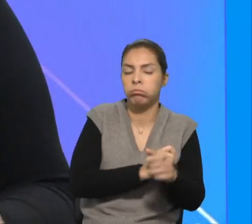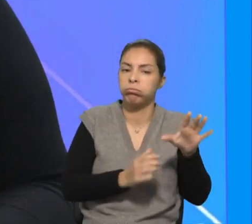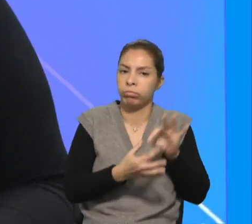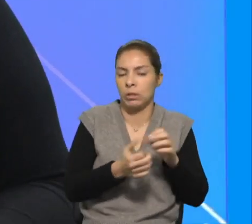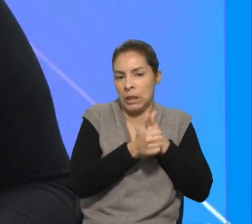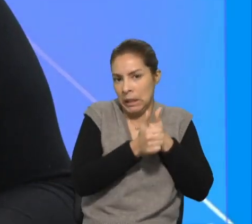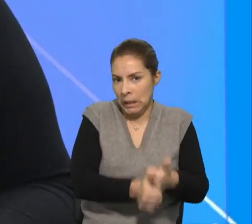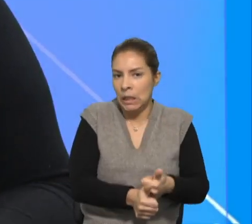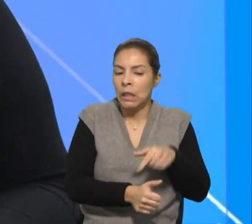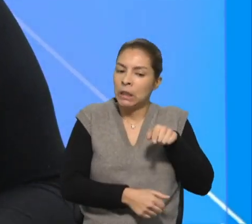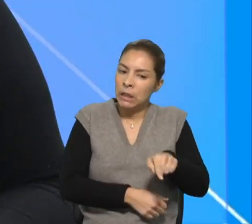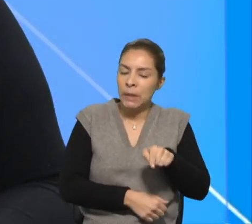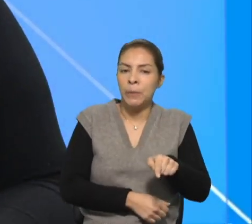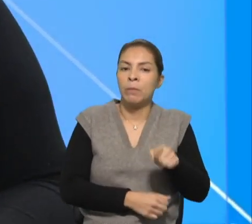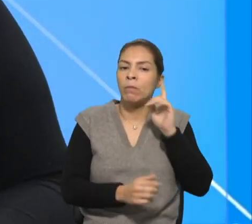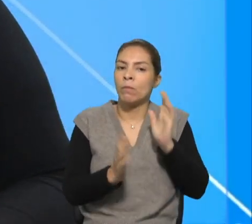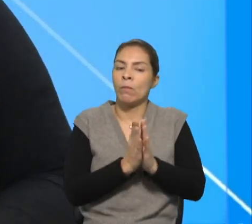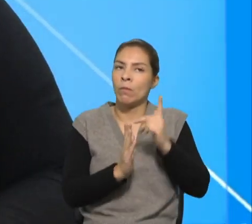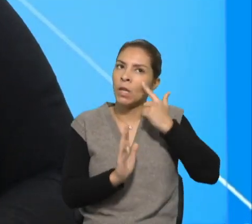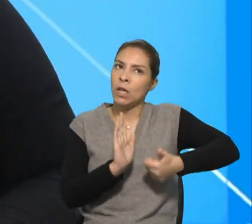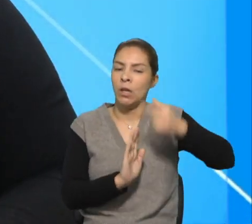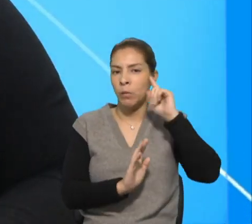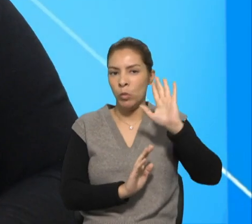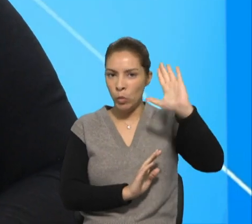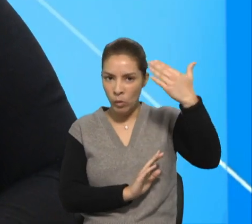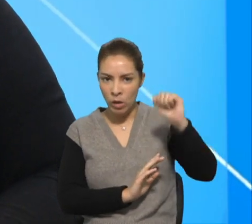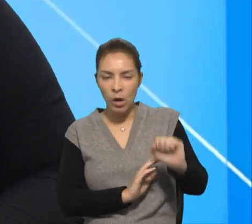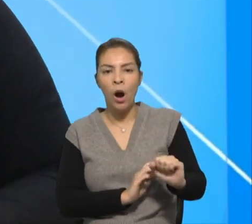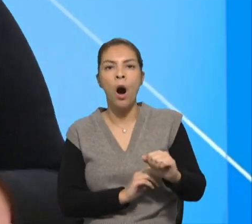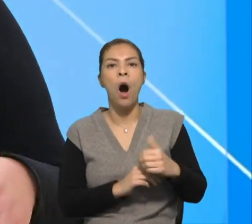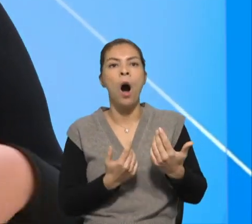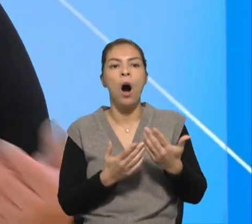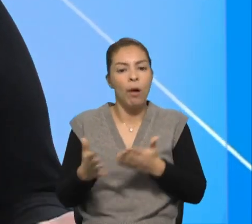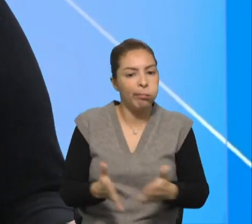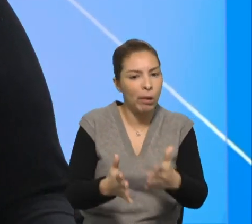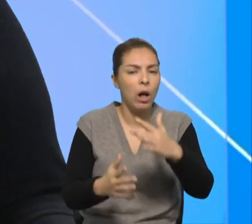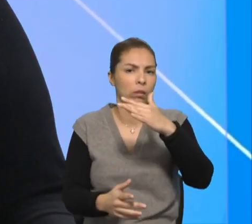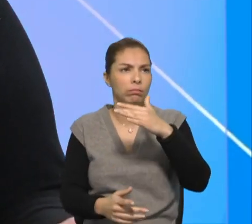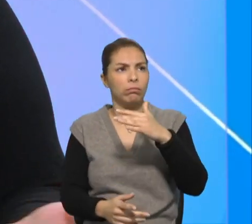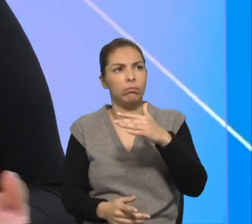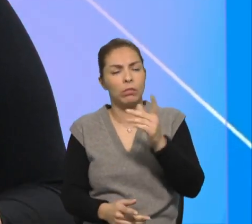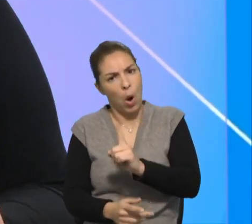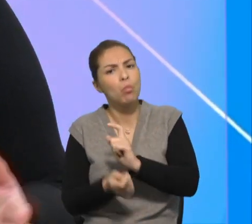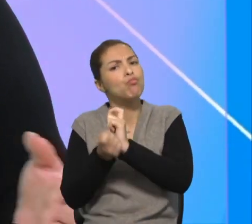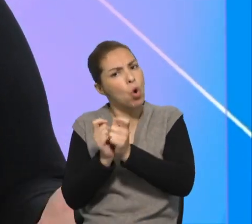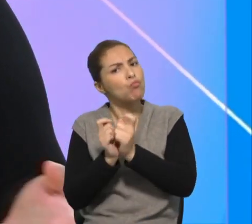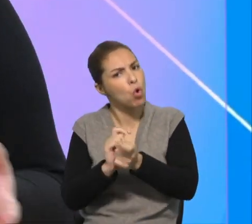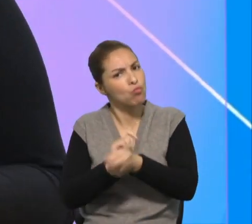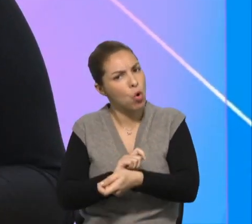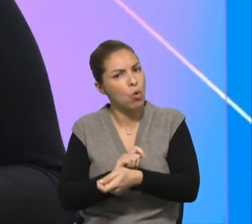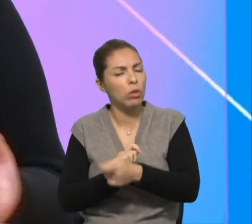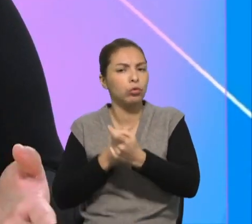pretende para a Igreja. Creio que estéril, não, porque já há mudanças que se têm vindo a traduzir,